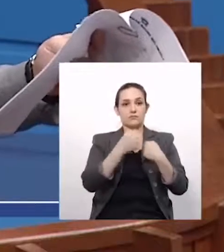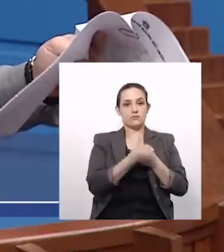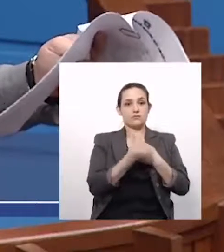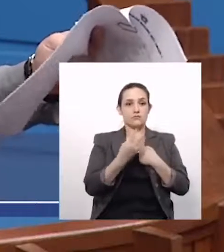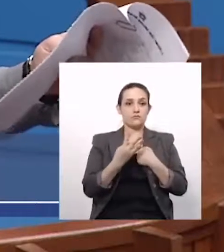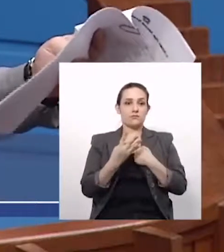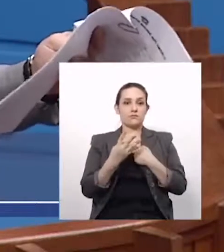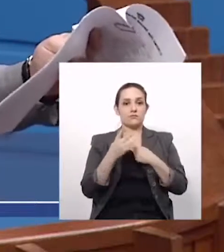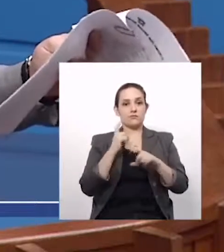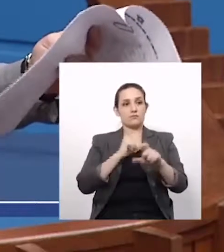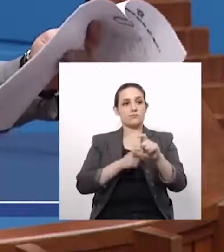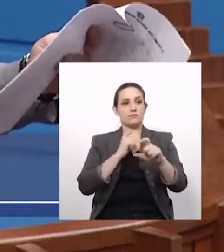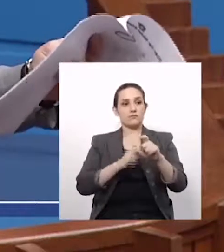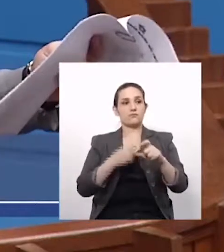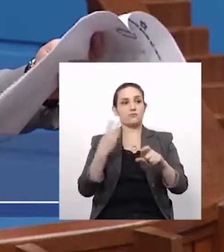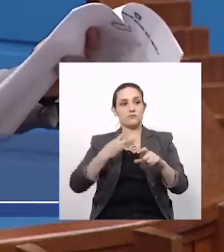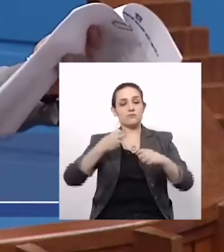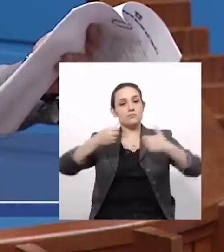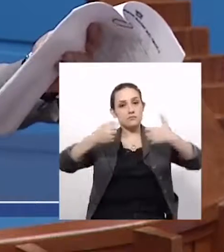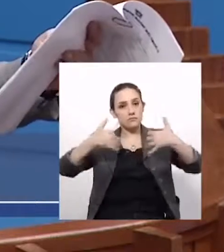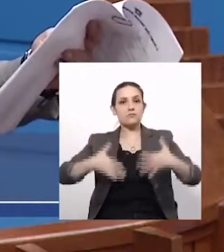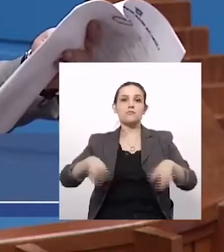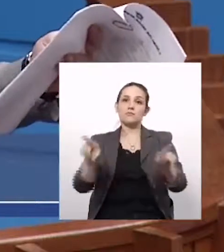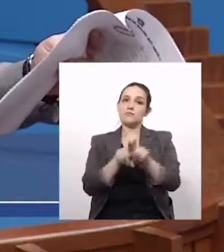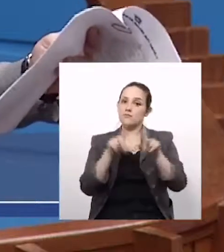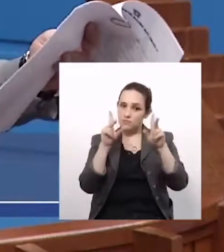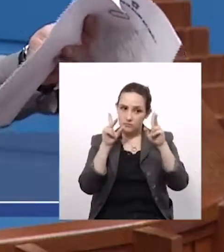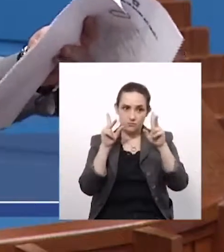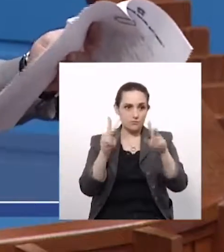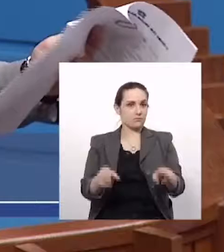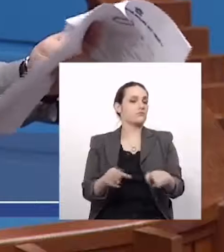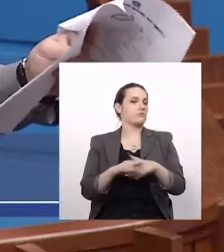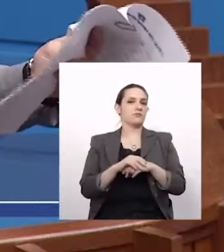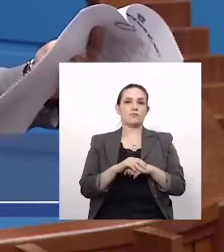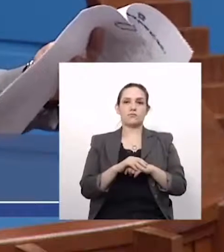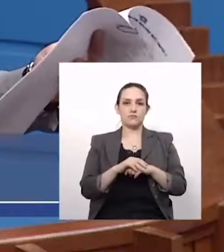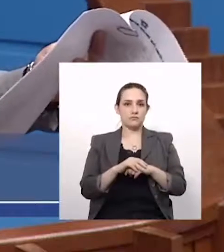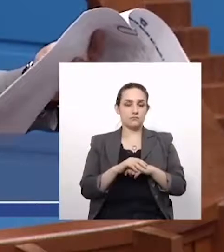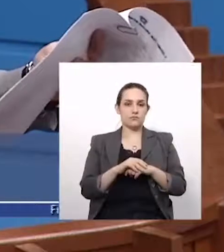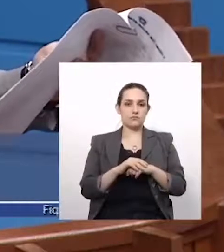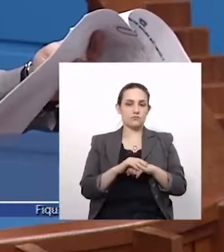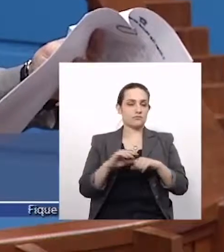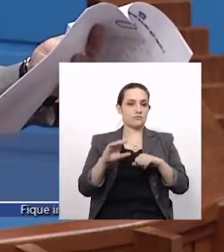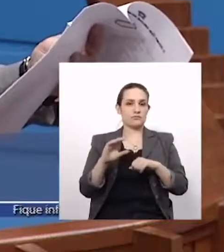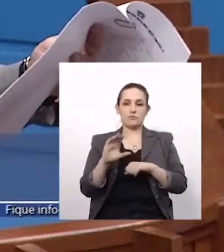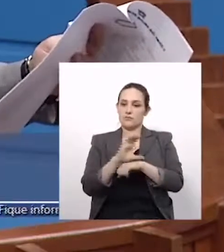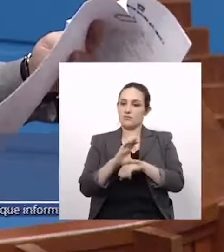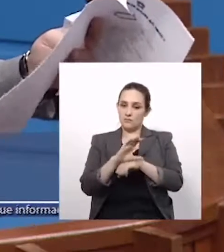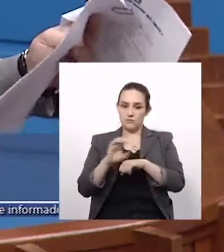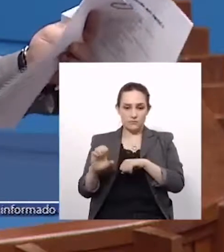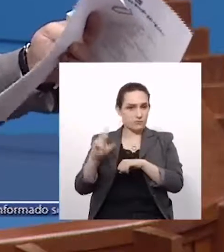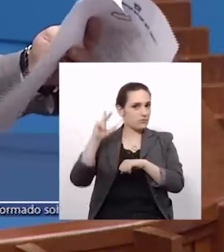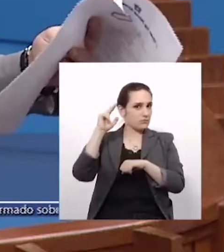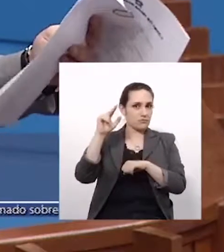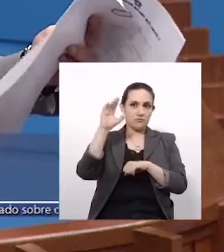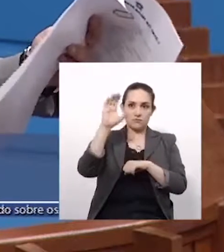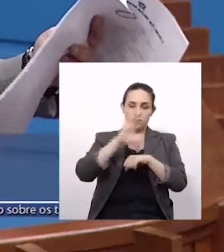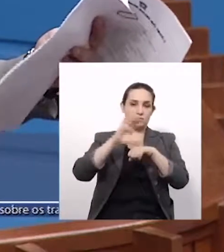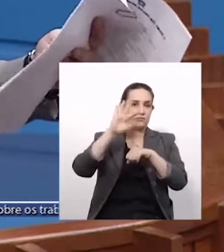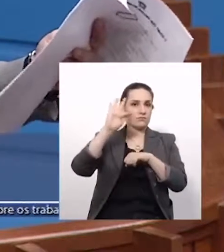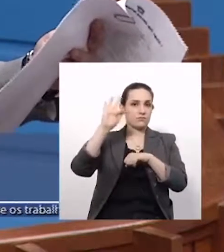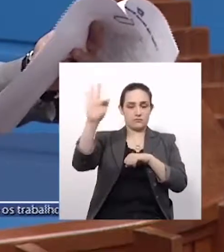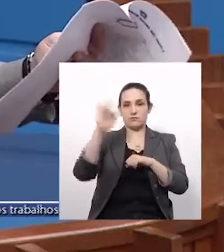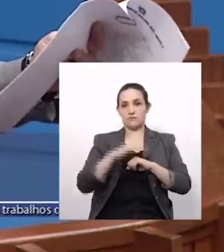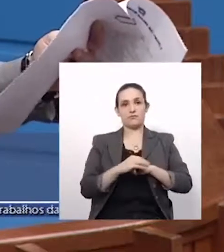64, parágrafo 3º, repete a mesma locução da Constituição Federal, no sentido de que as